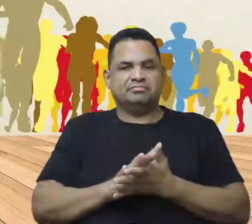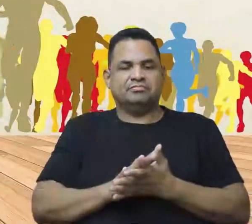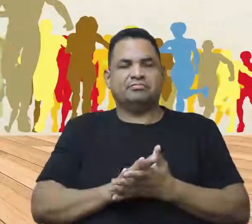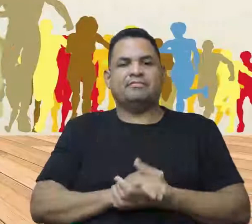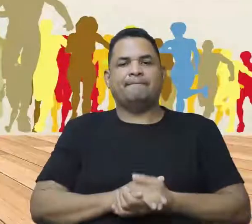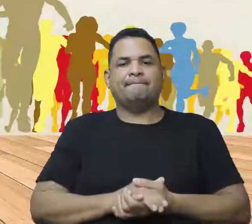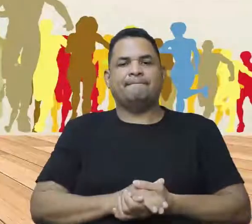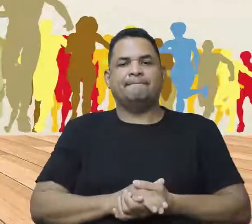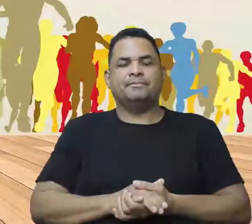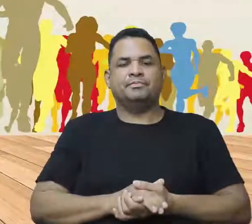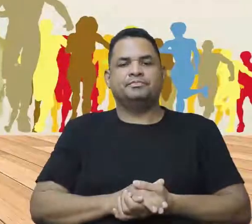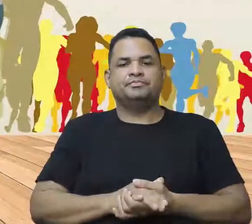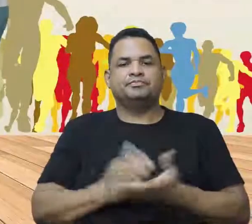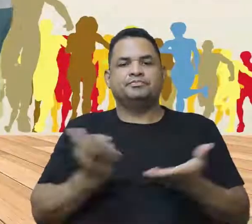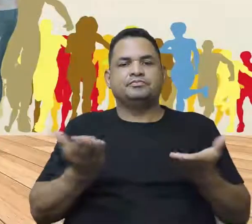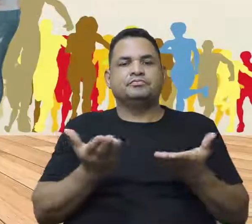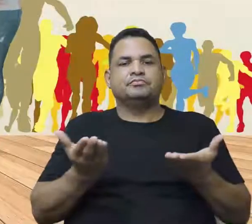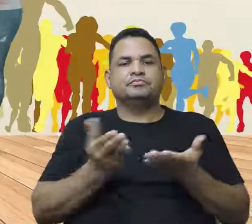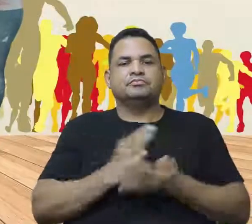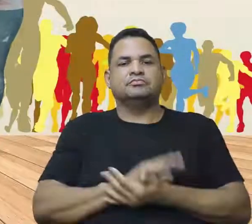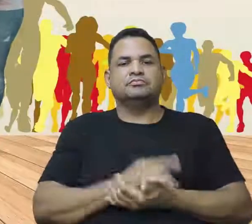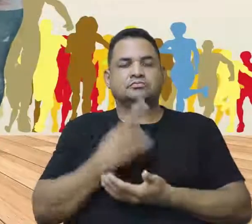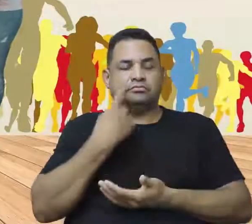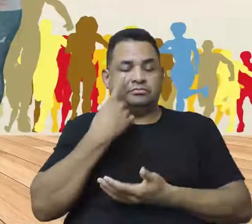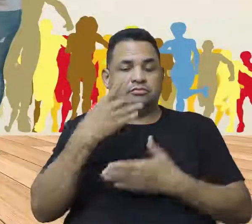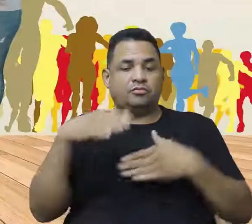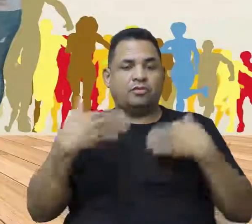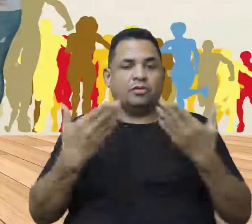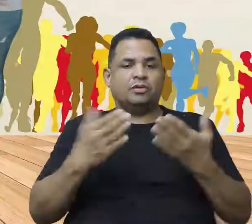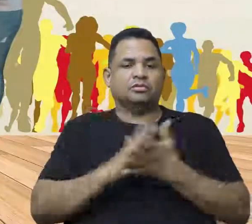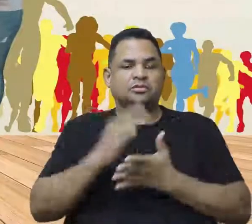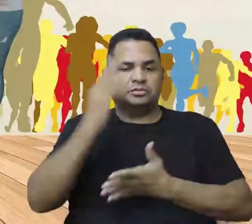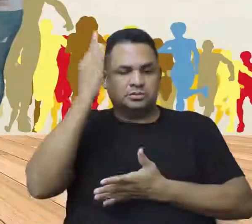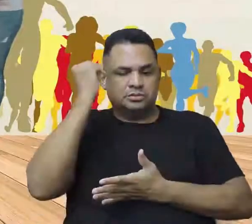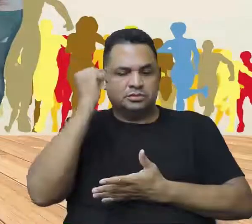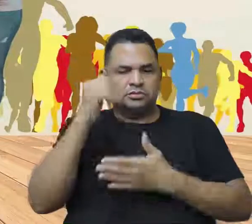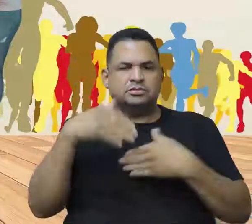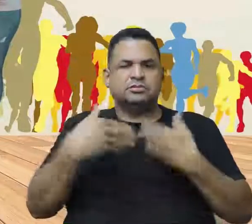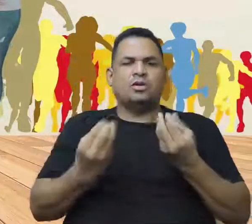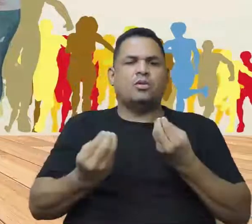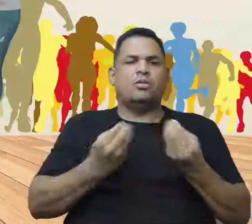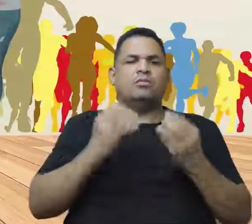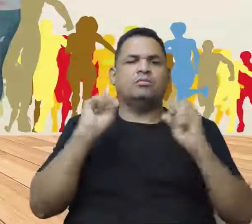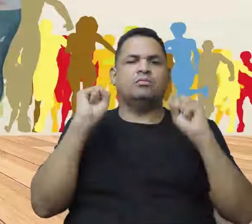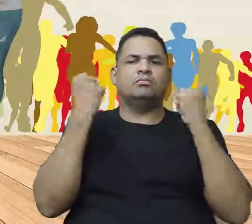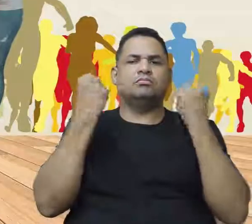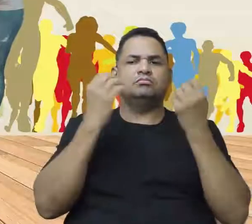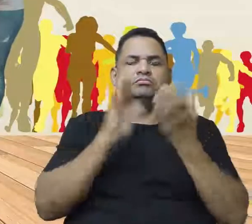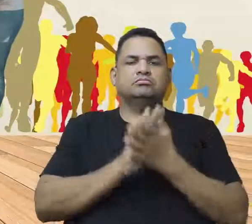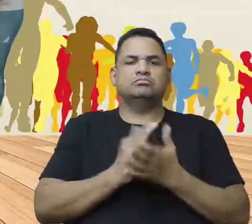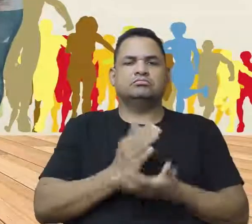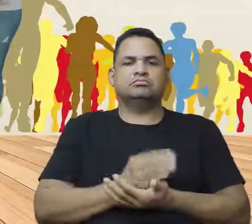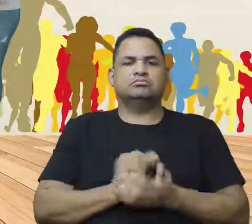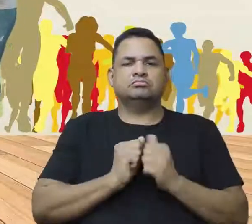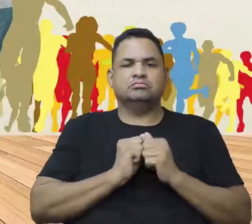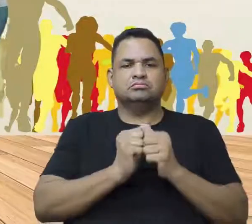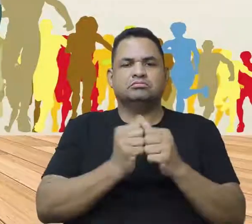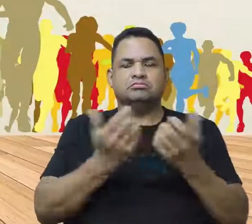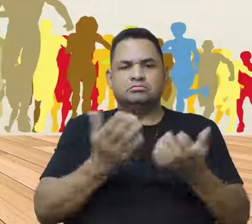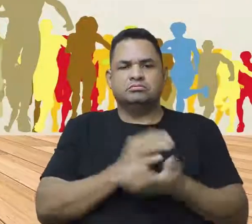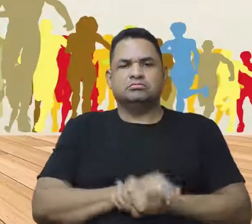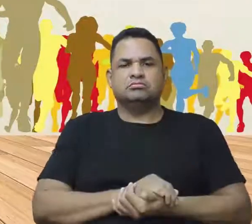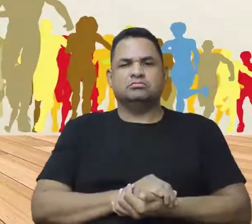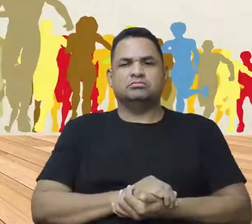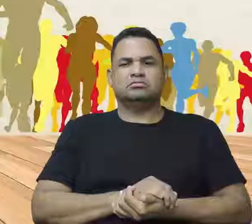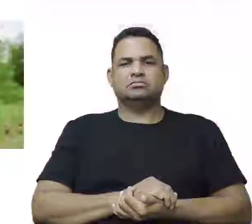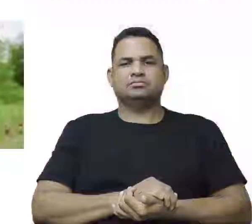questões de educação física. Com certeza. Agora vamos ver quais são os saberes, né? Como que a educação física está inclusa? Acompanha comigo aí. Vamos